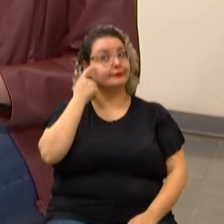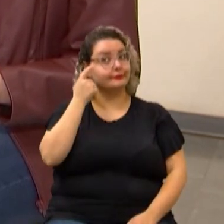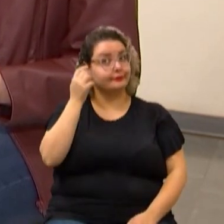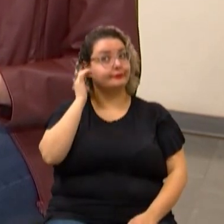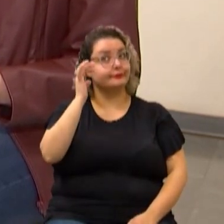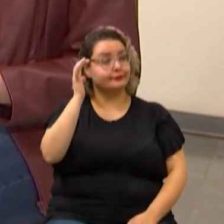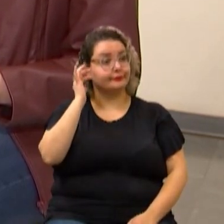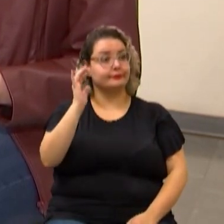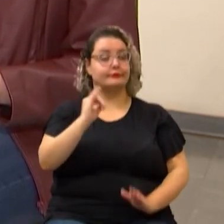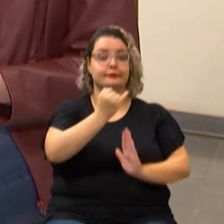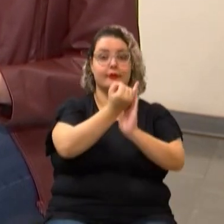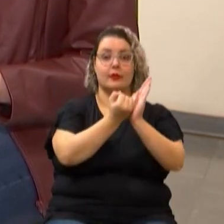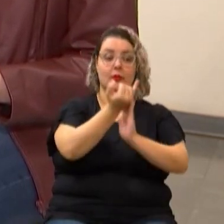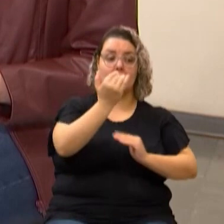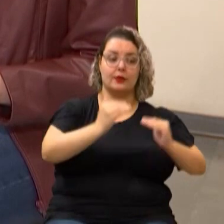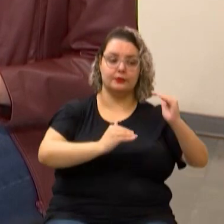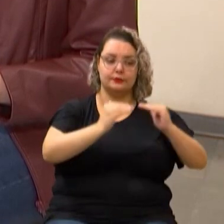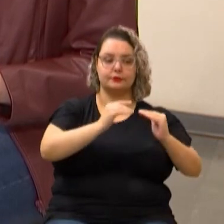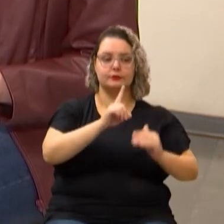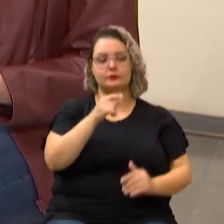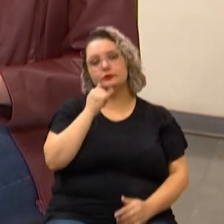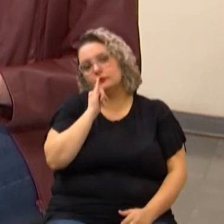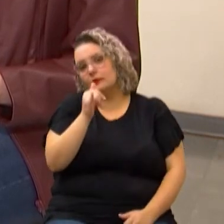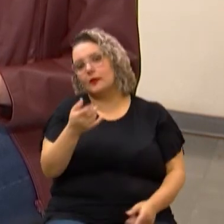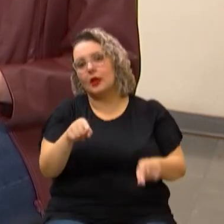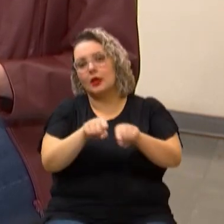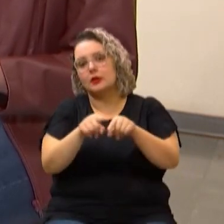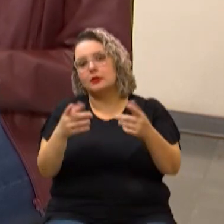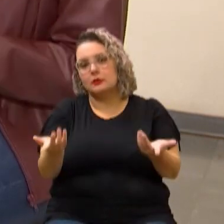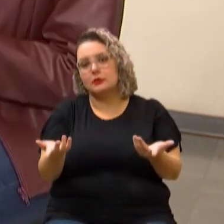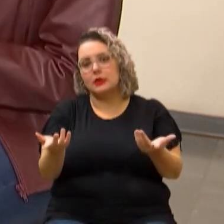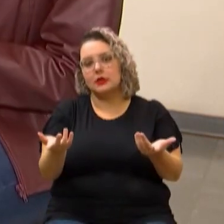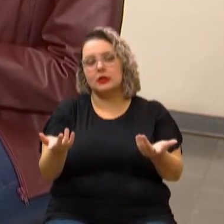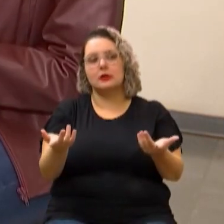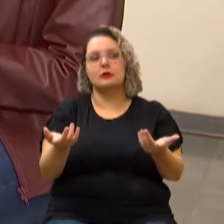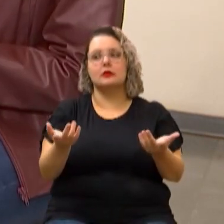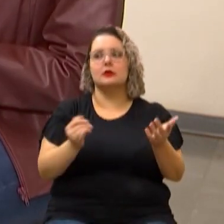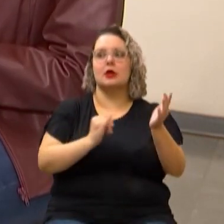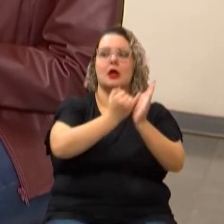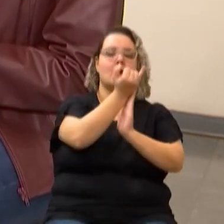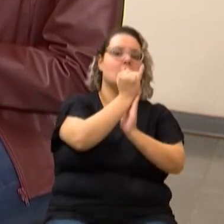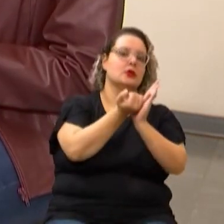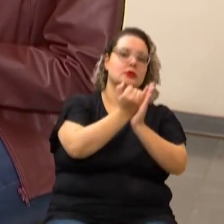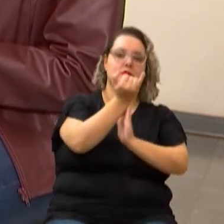eu estou perdendo a capacidade de consumo, eu estou deixando de comprar.